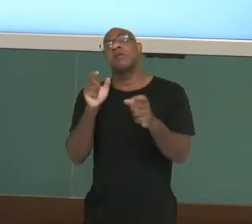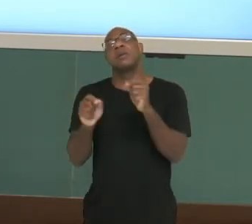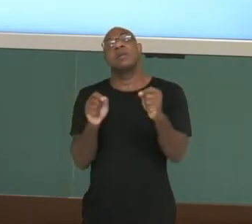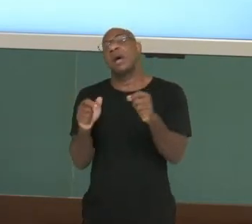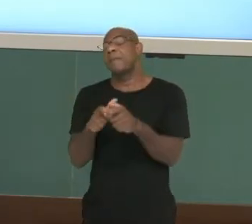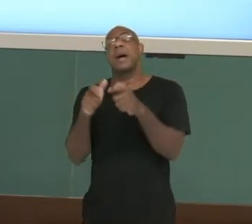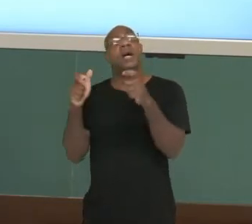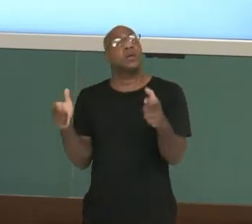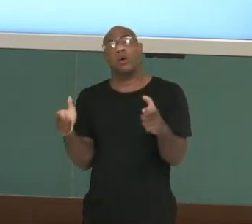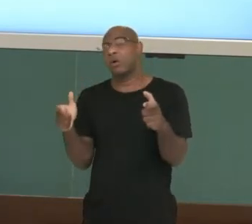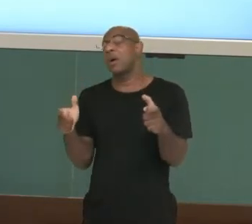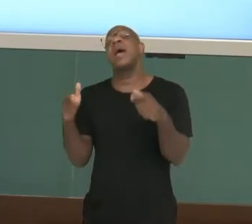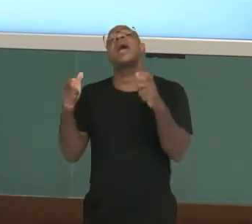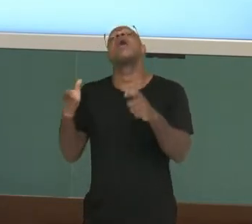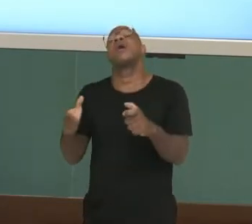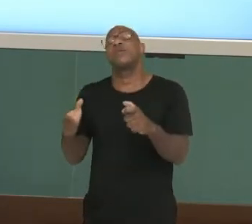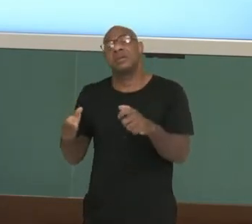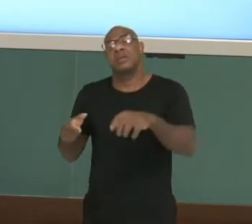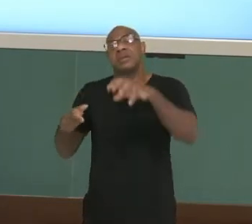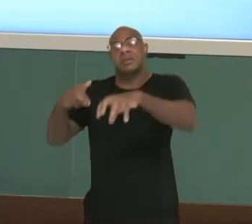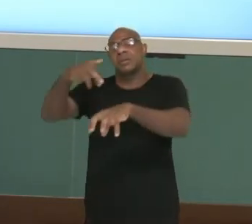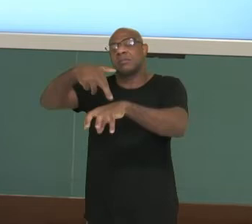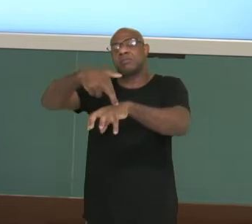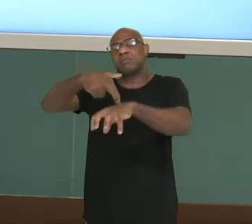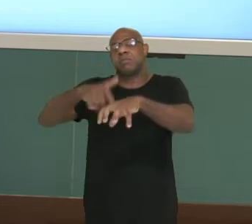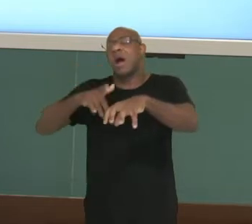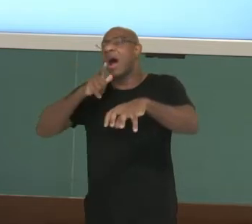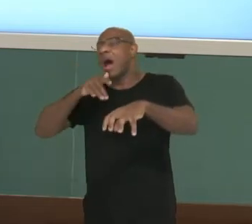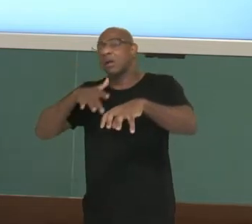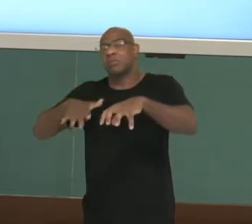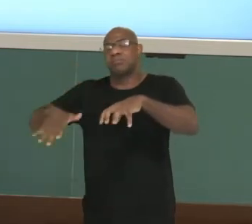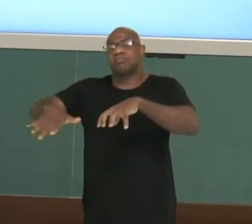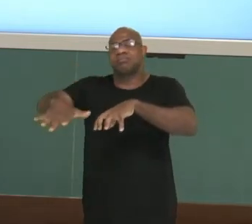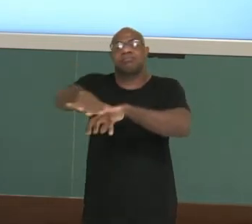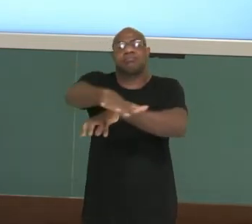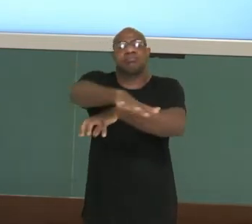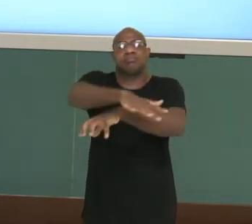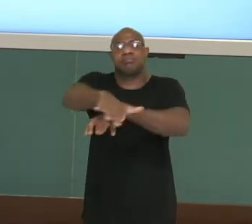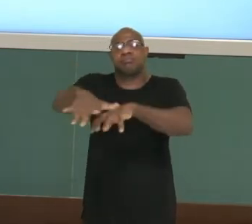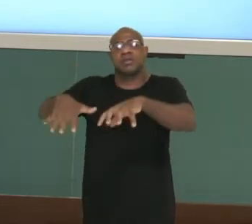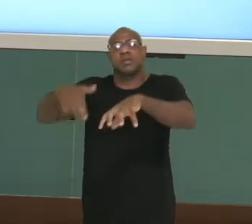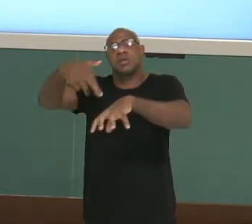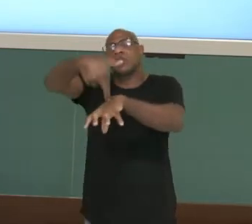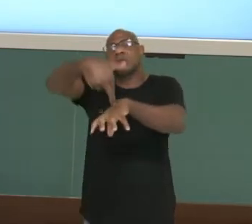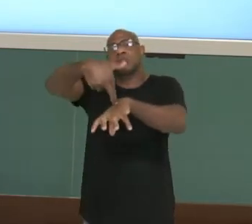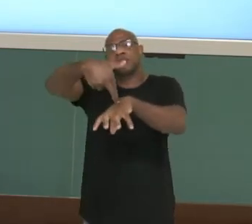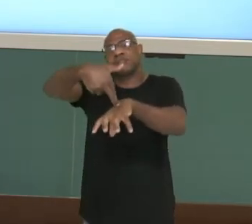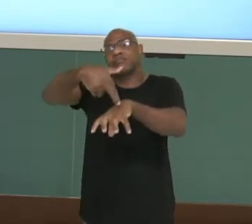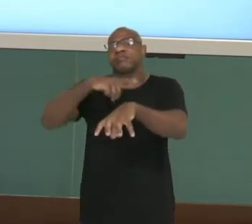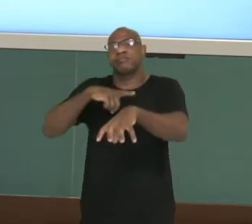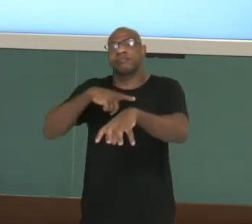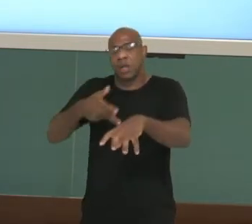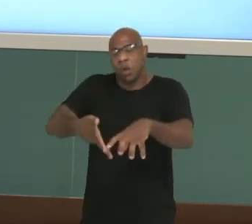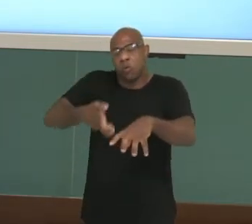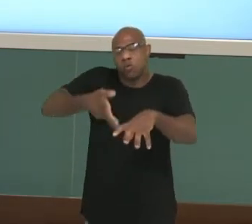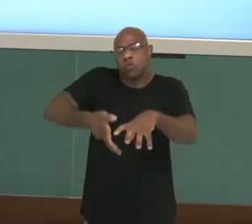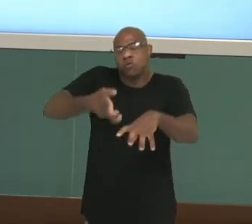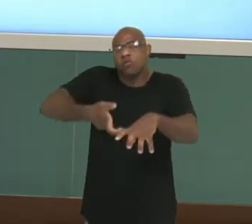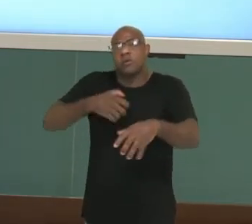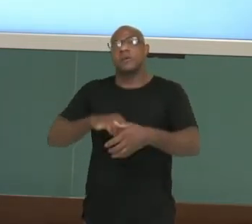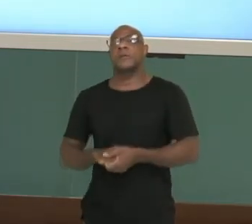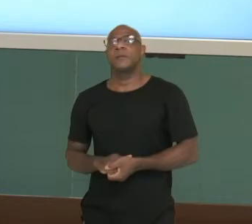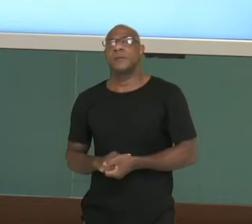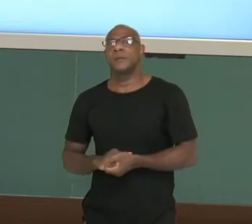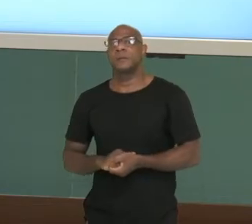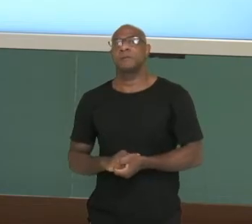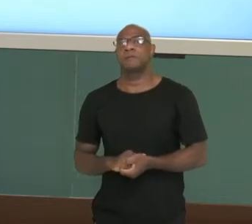maior parcela deles encontram-se nas áreas oceânicas, nas áreas que são cobertas pela água